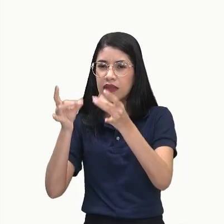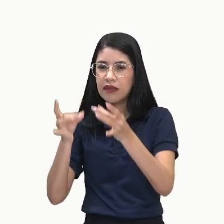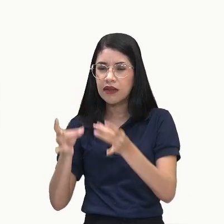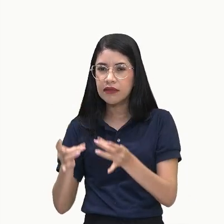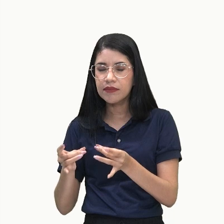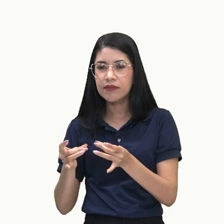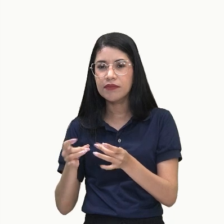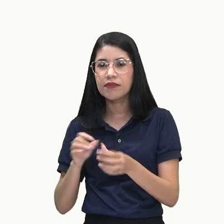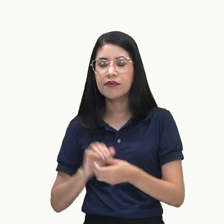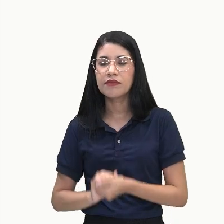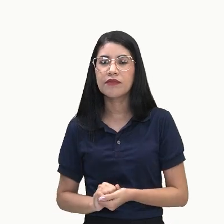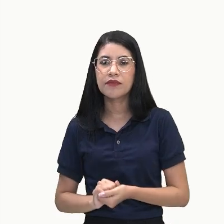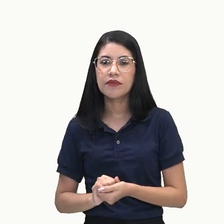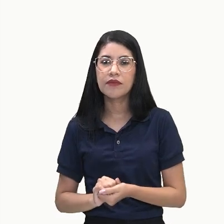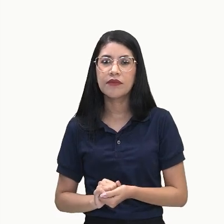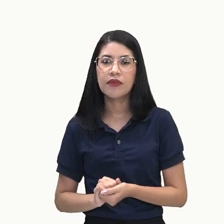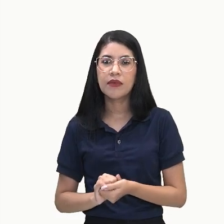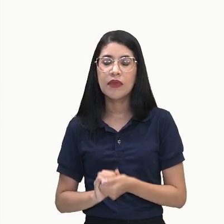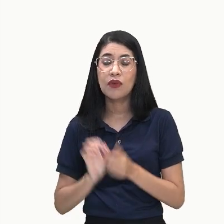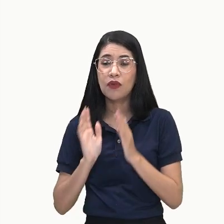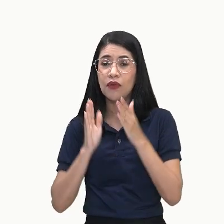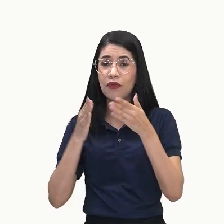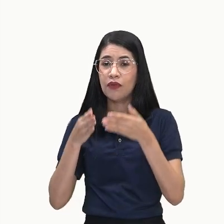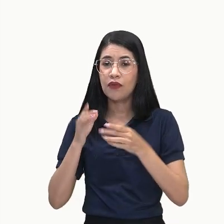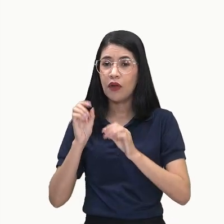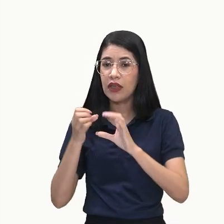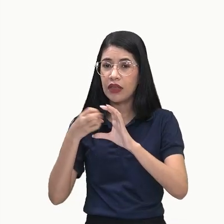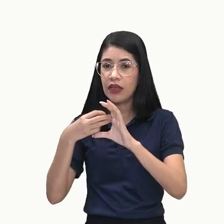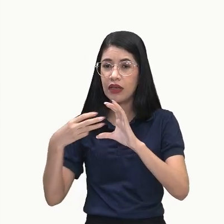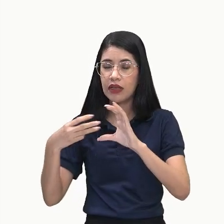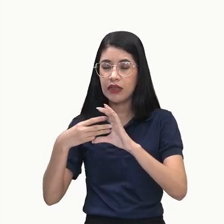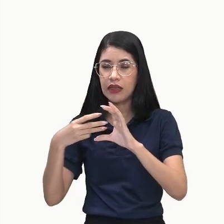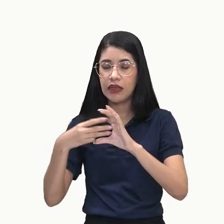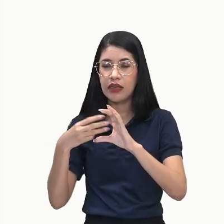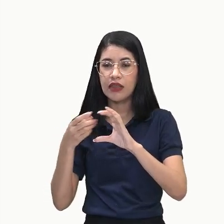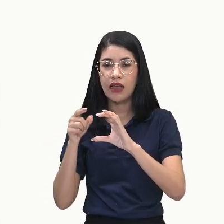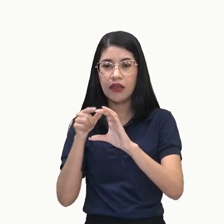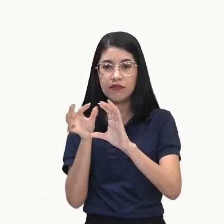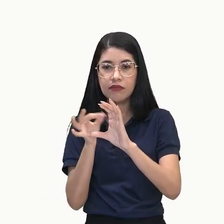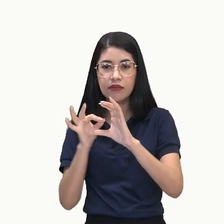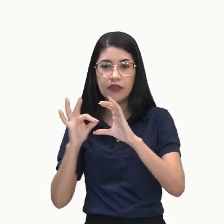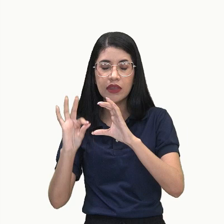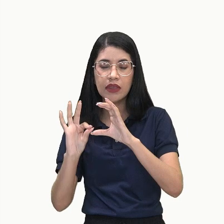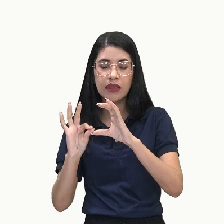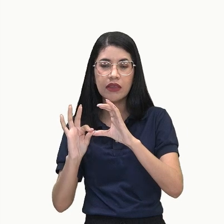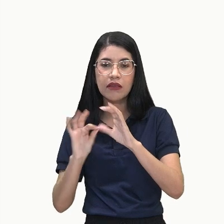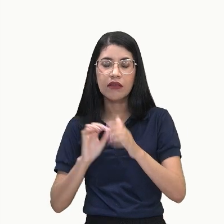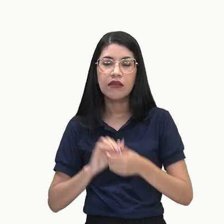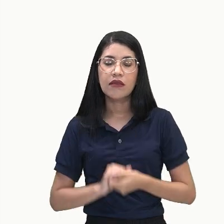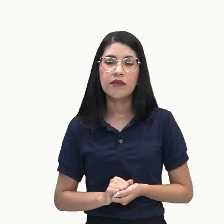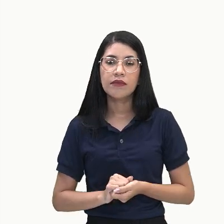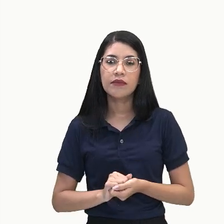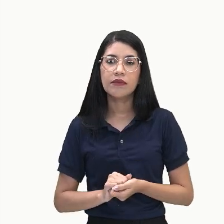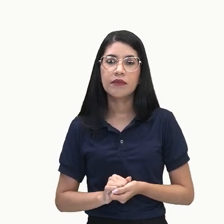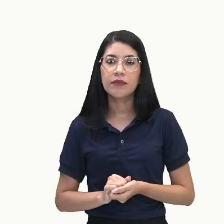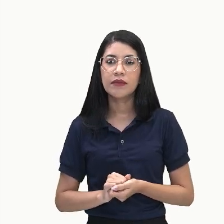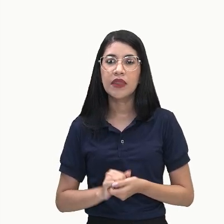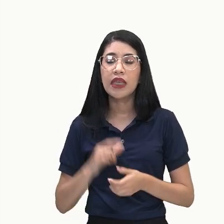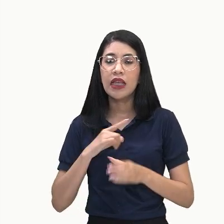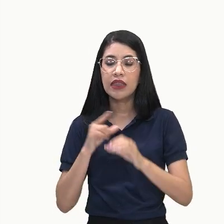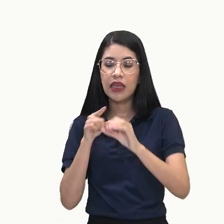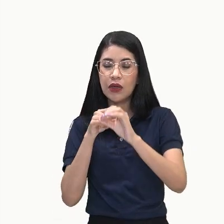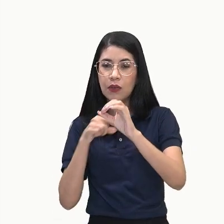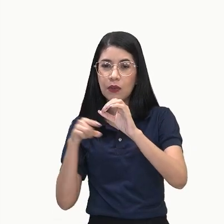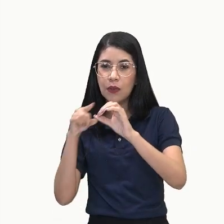eucariontes. Quero aqui enfatizar a característica que diferenciam esses dois tipos de células. Tem o